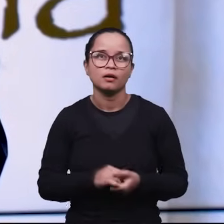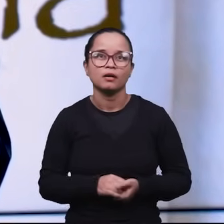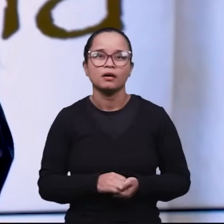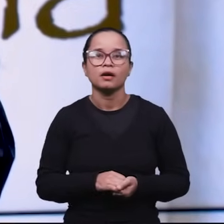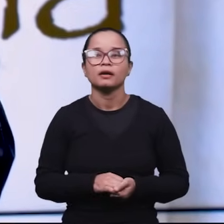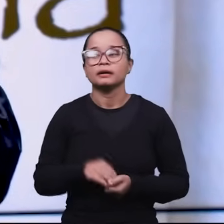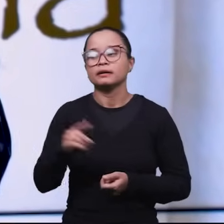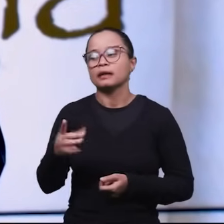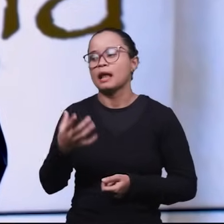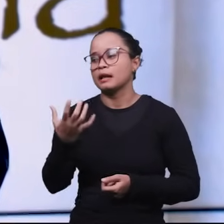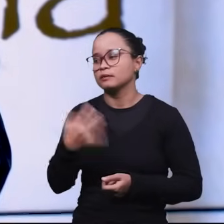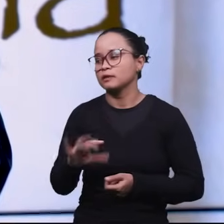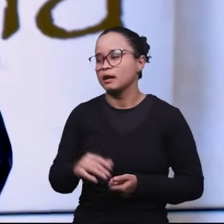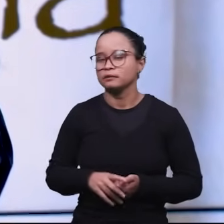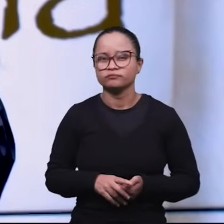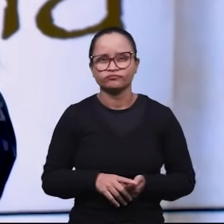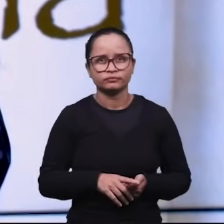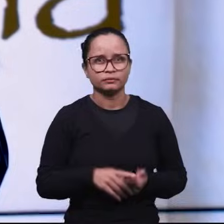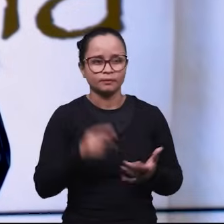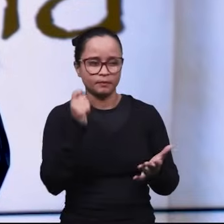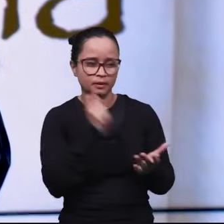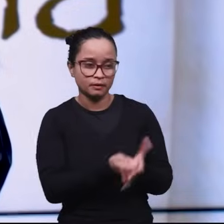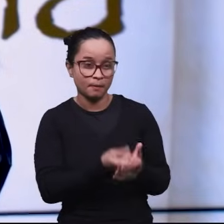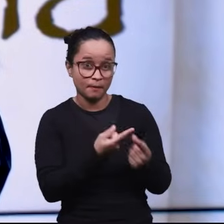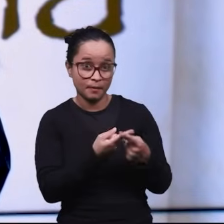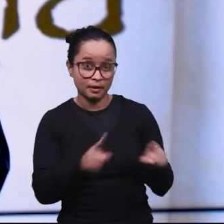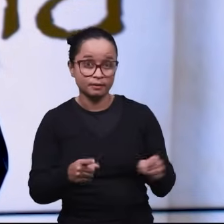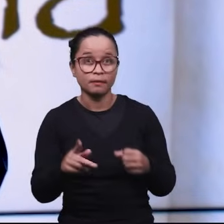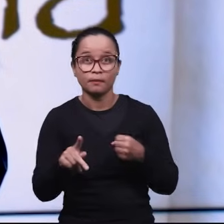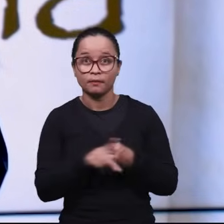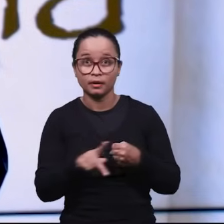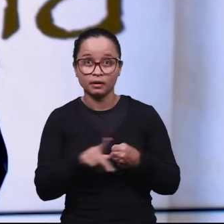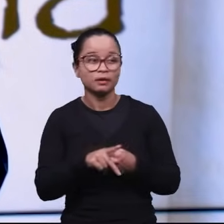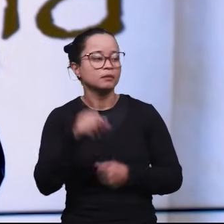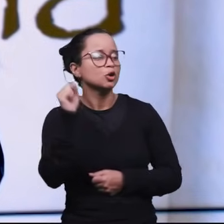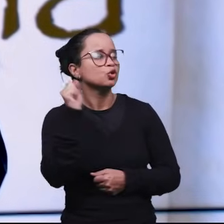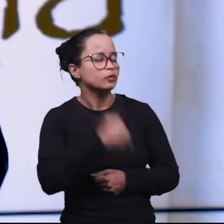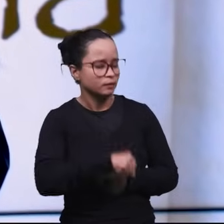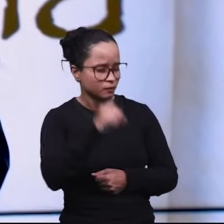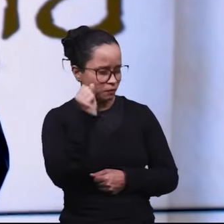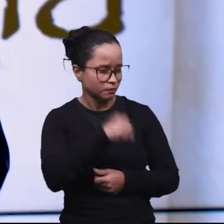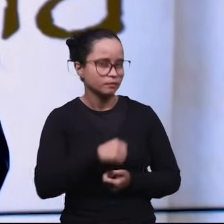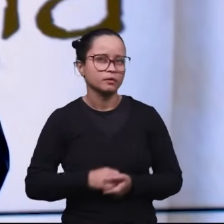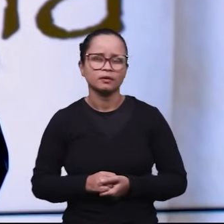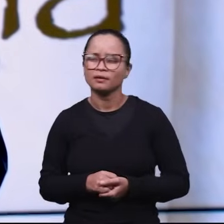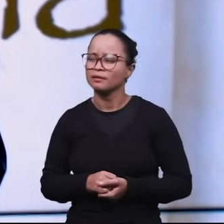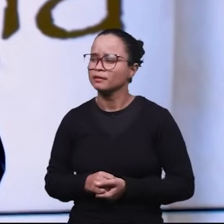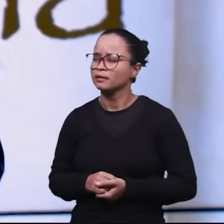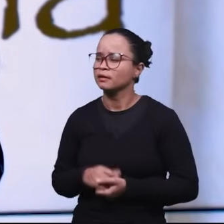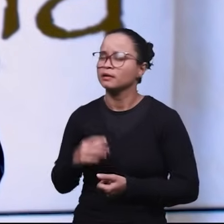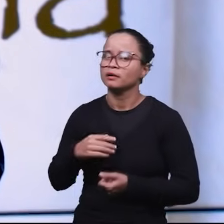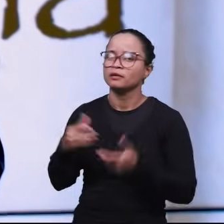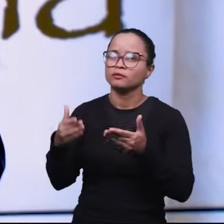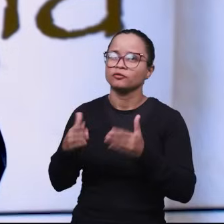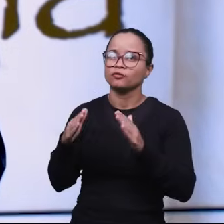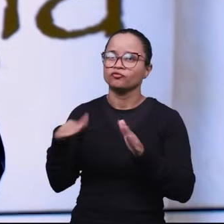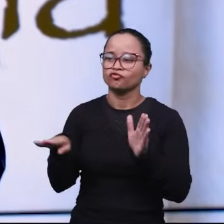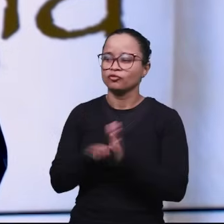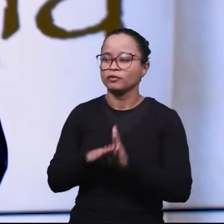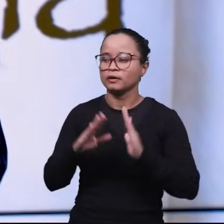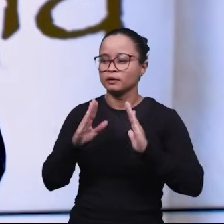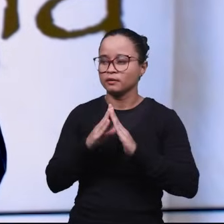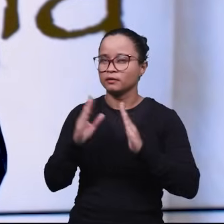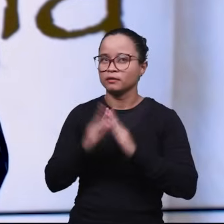se recusasse a fazê-lo, mas Pedro respondeu que sim. E quando Pedro chegou em sua casa